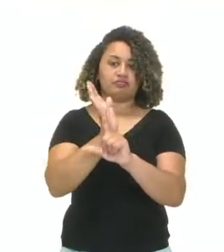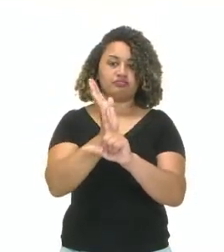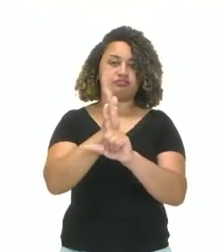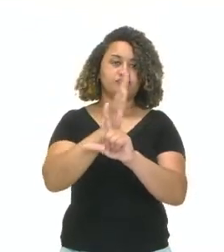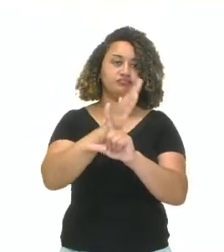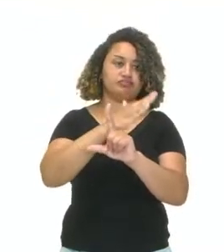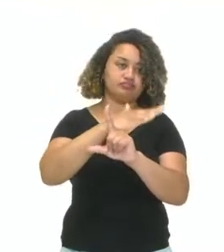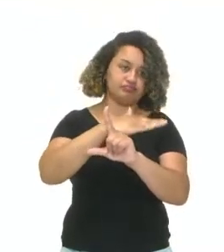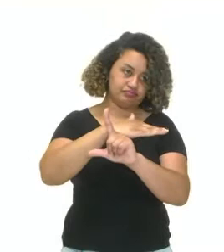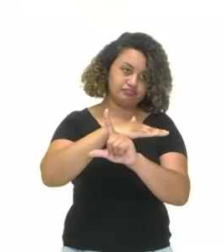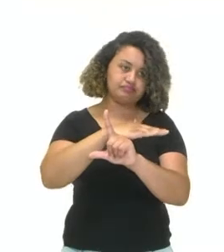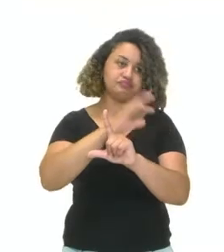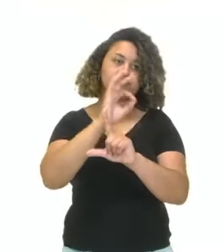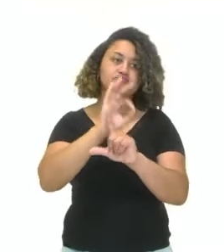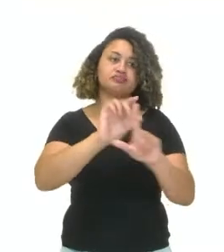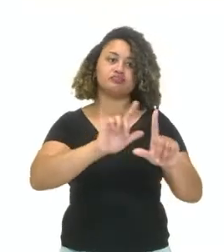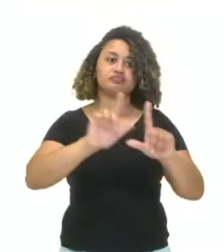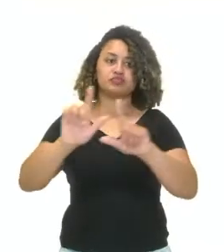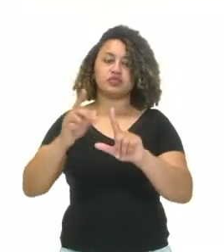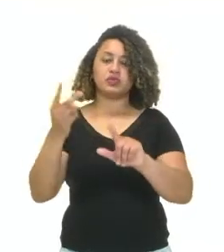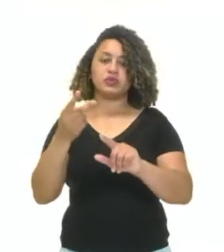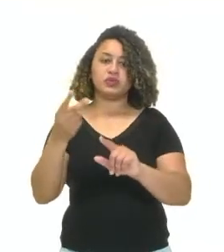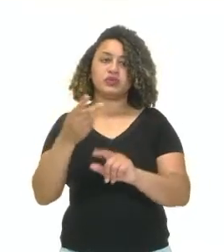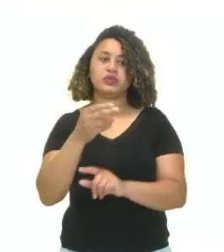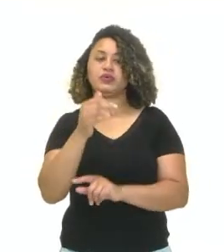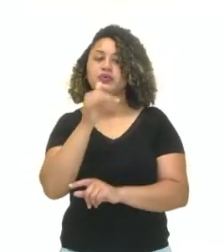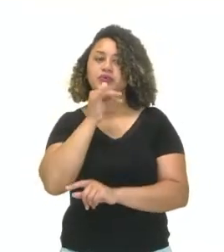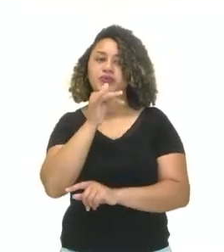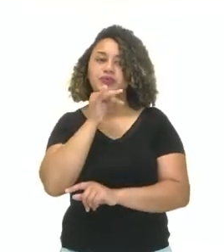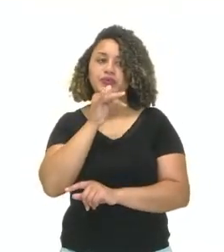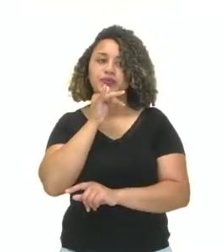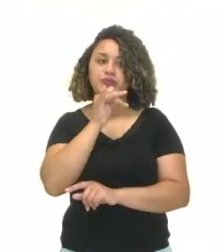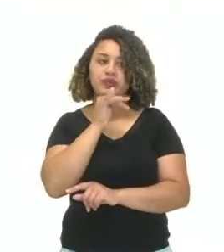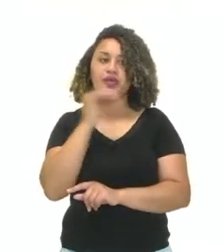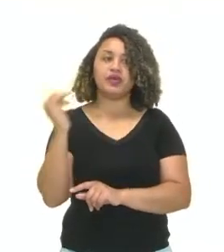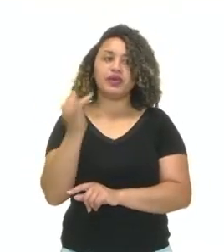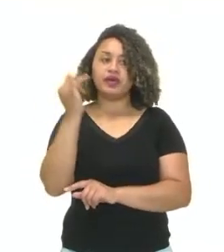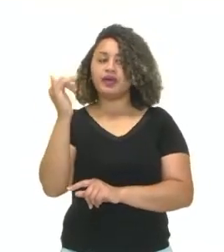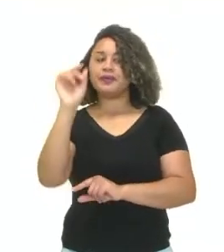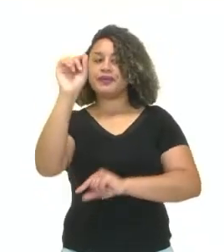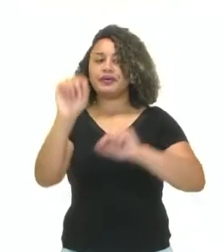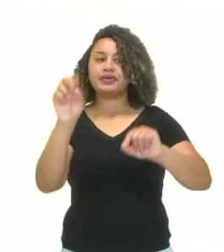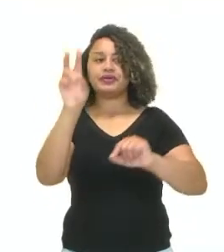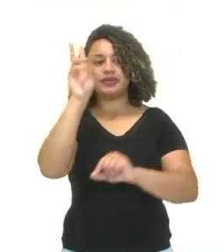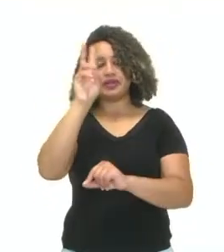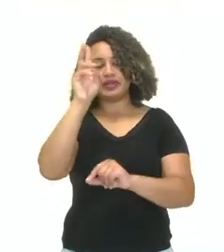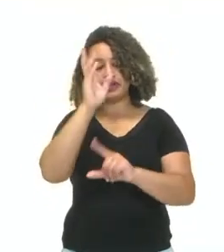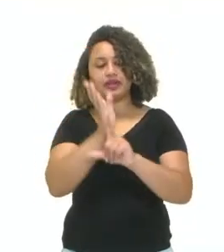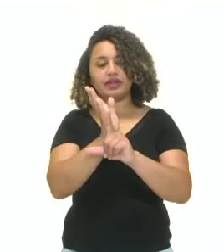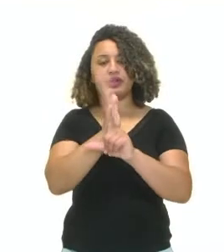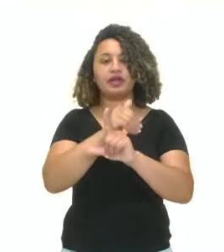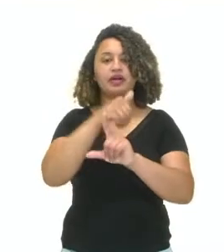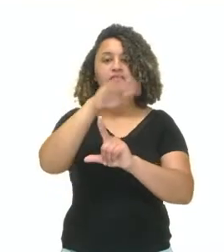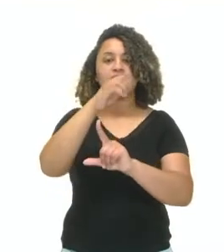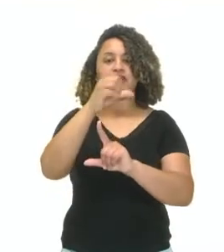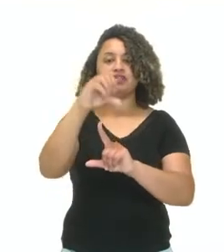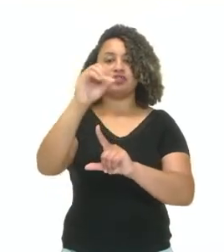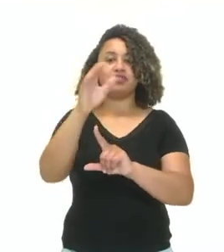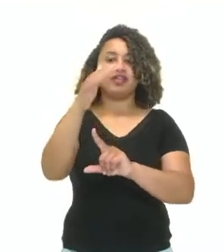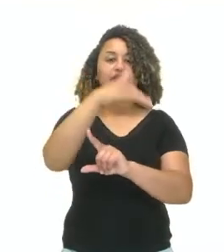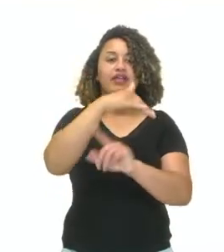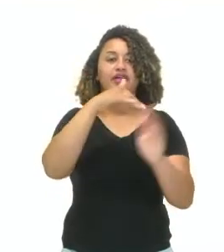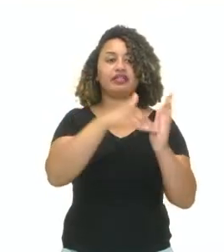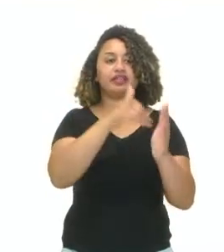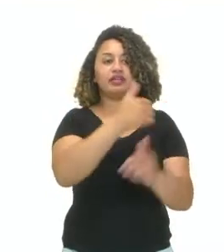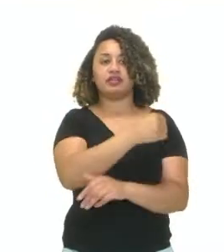condição aqui. Visualmente é bom você sempre lembrar, o ângulo aqui maior que 90 graus e vai até 180.